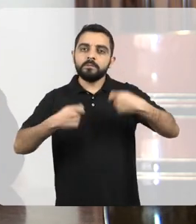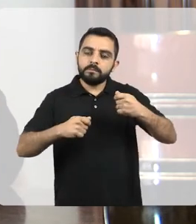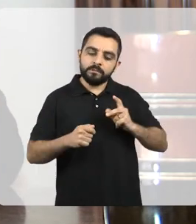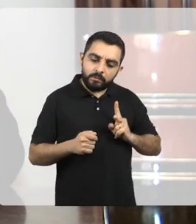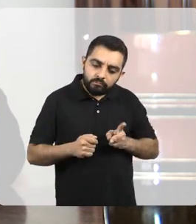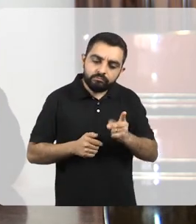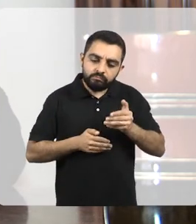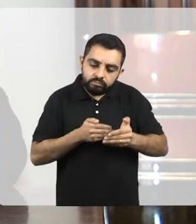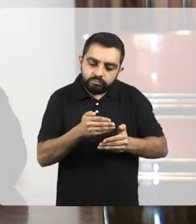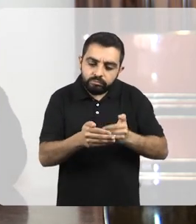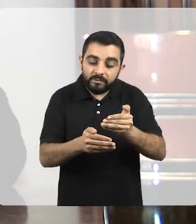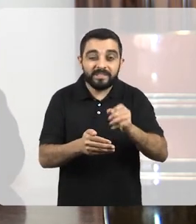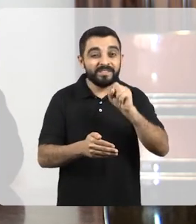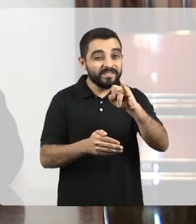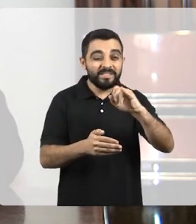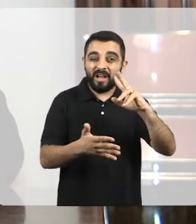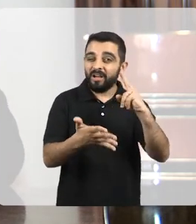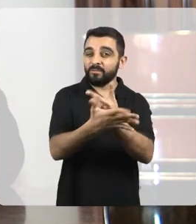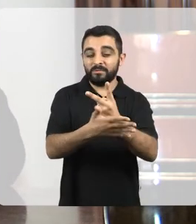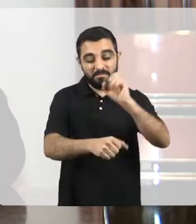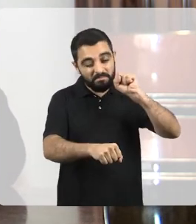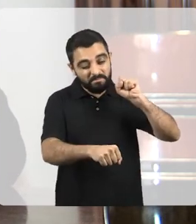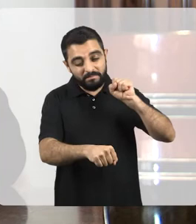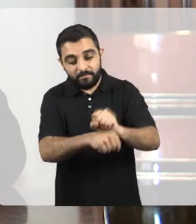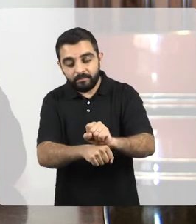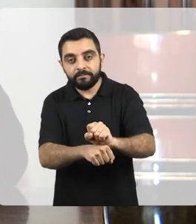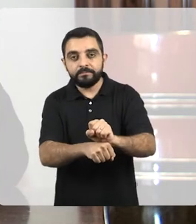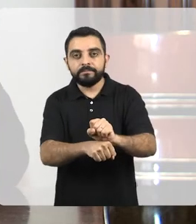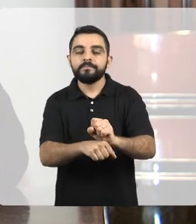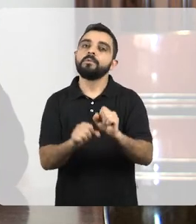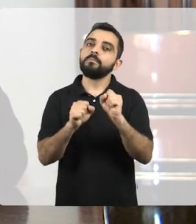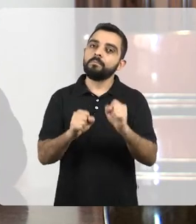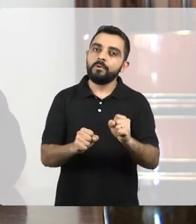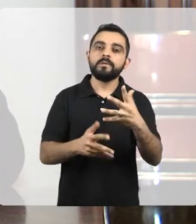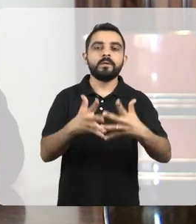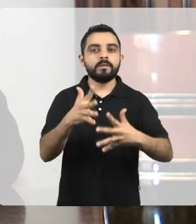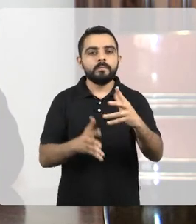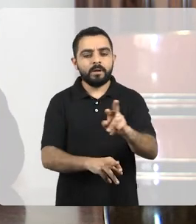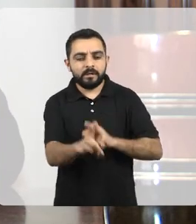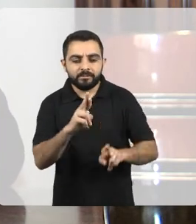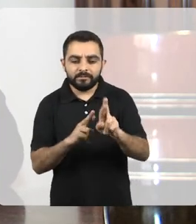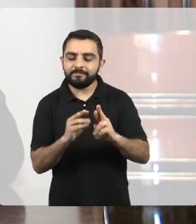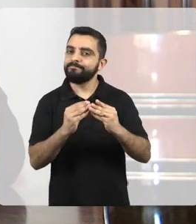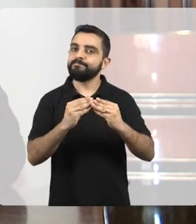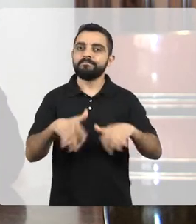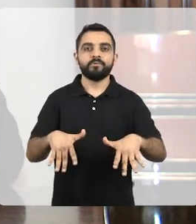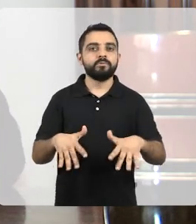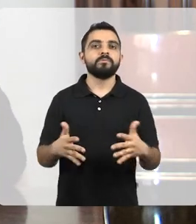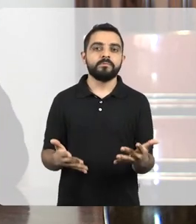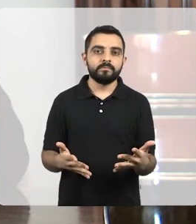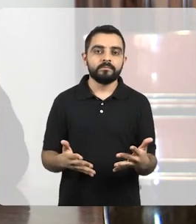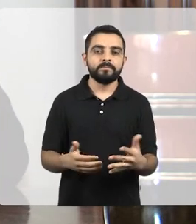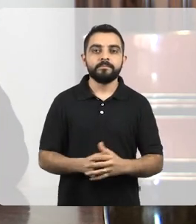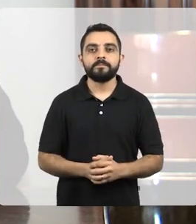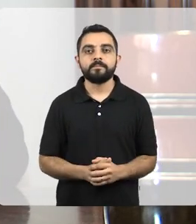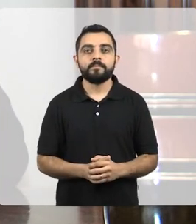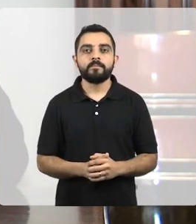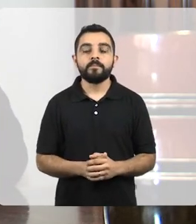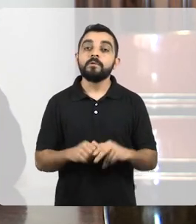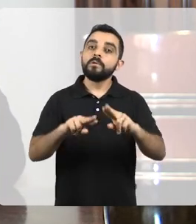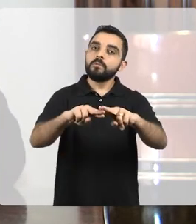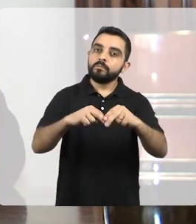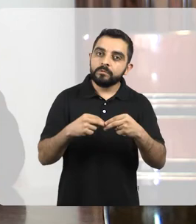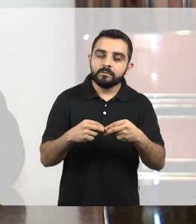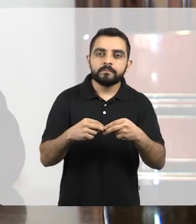exigem uma continuidade diz continuar um processo de produção do conhecimento pode ser algo que afeta terrivelmente os seus resultados finais